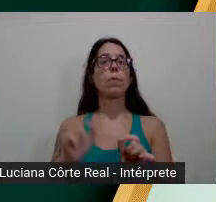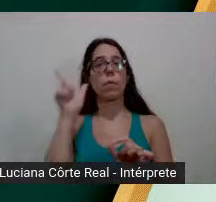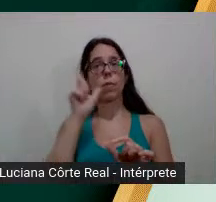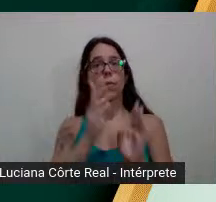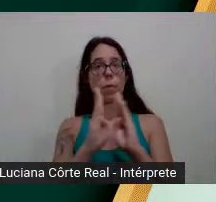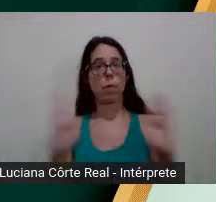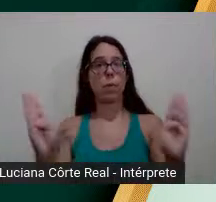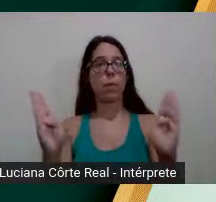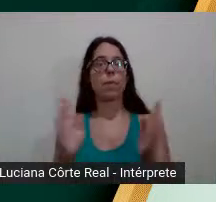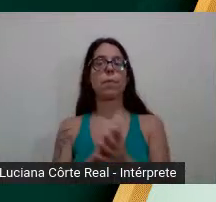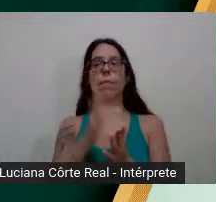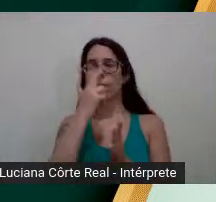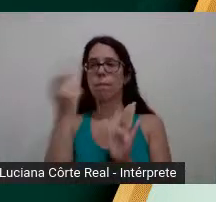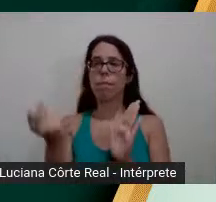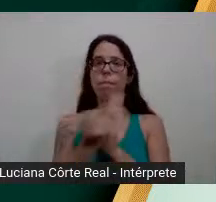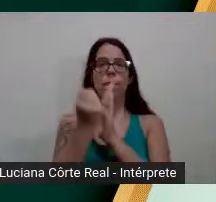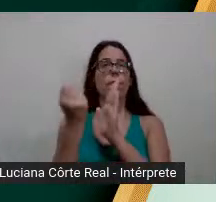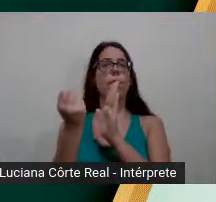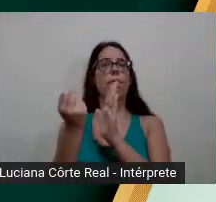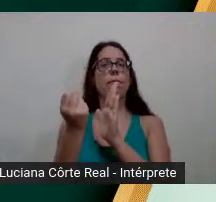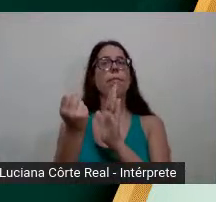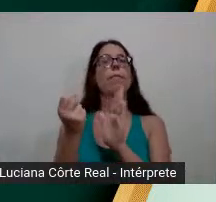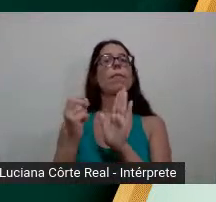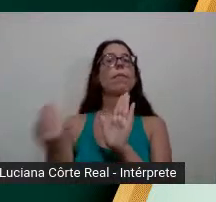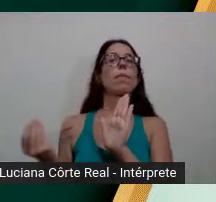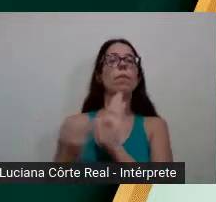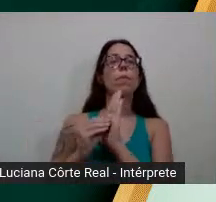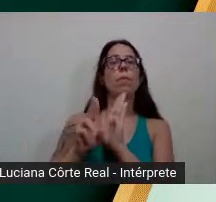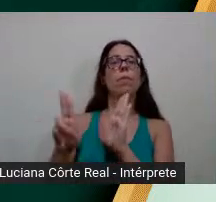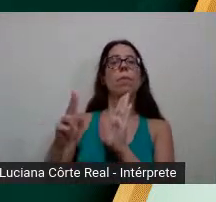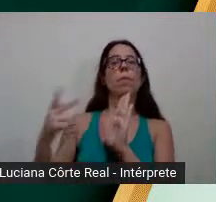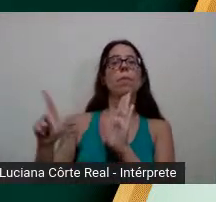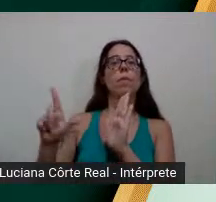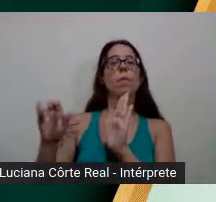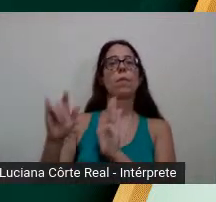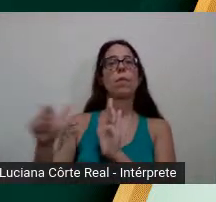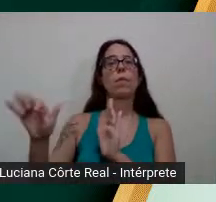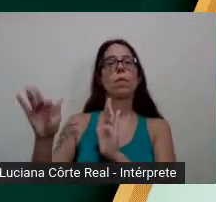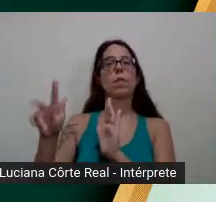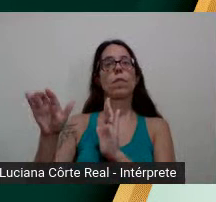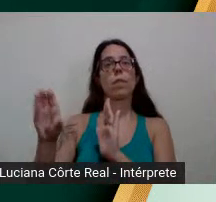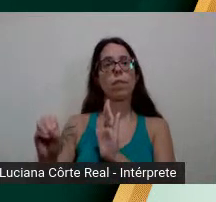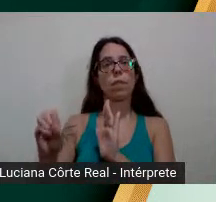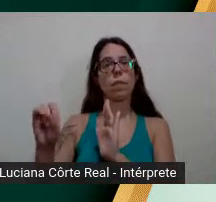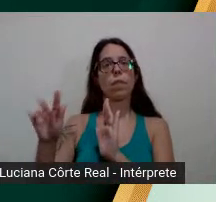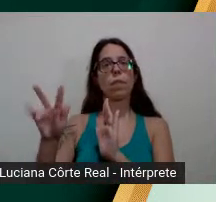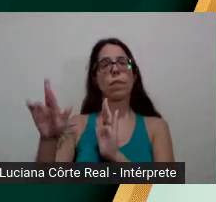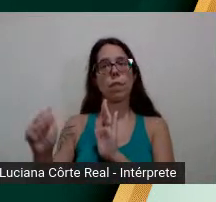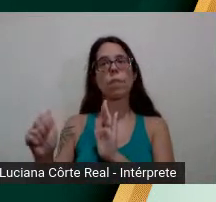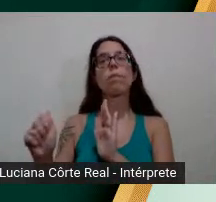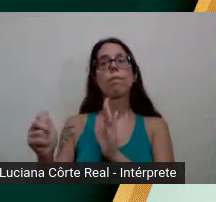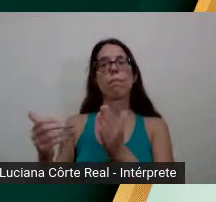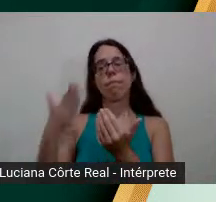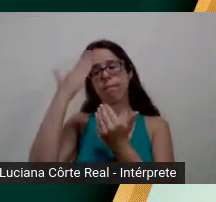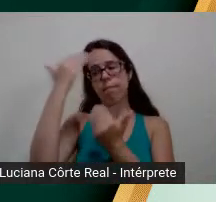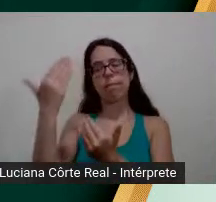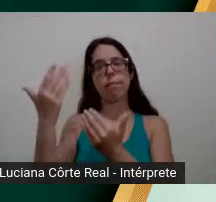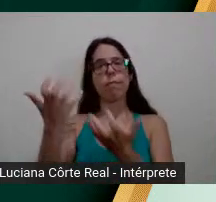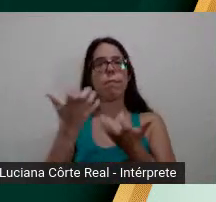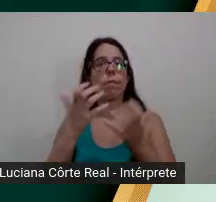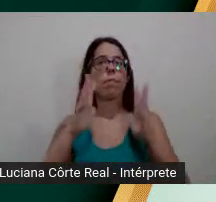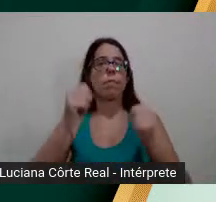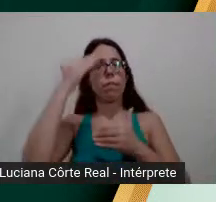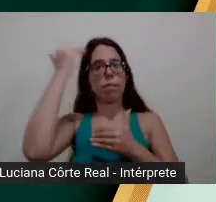biblioteca imortalizada com o nome Luiz Flávio Souza de Oliveira. Desejo a todos muito sucesso, muito